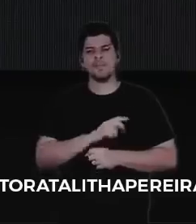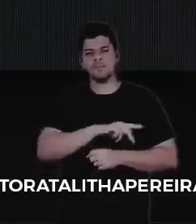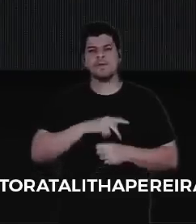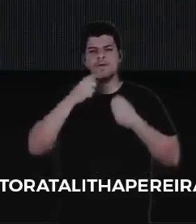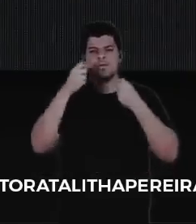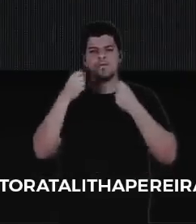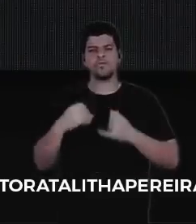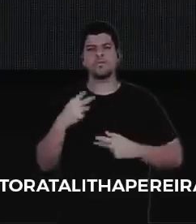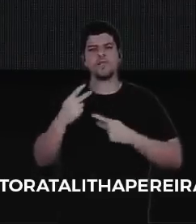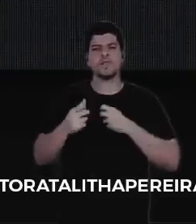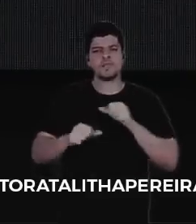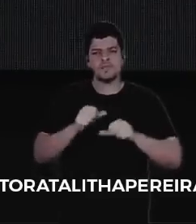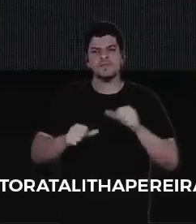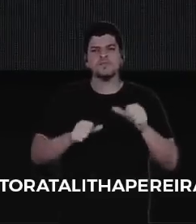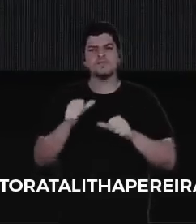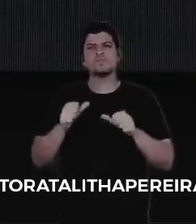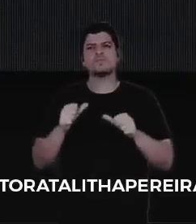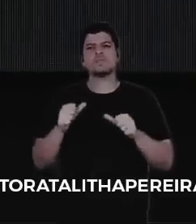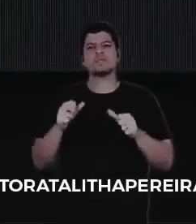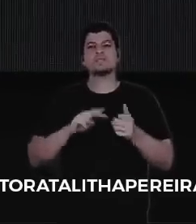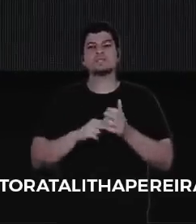assim, libere.